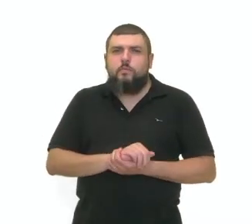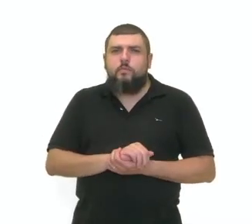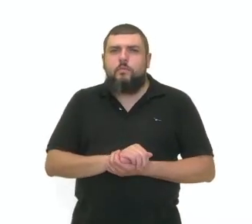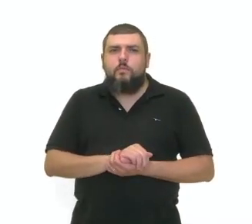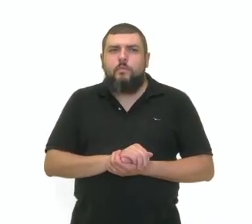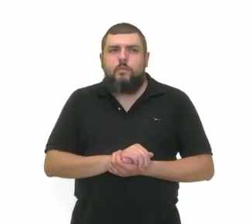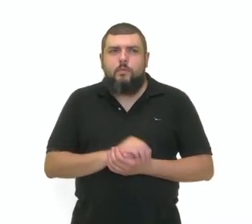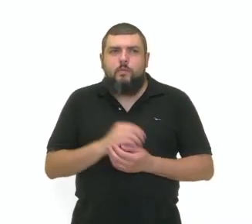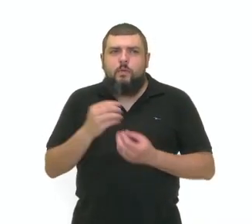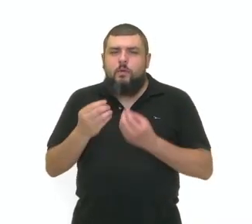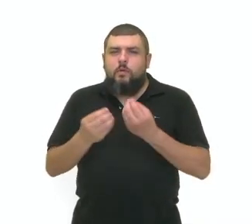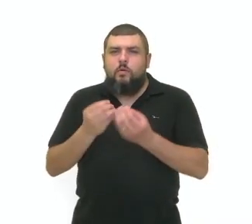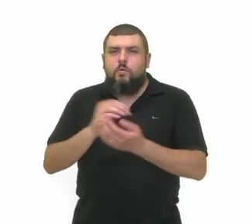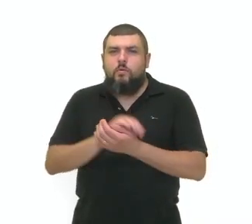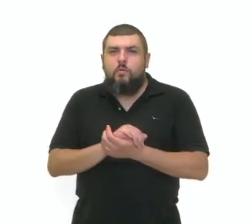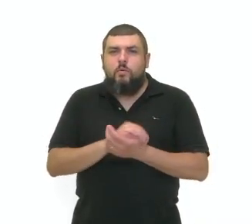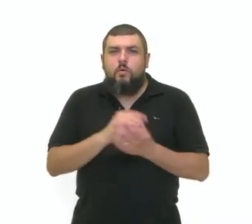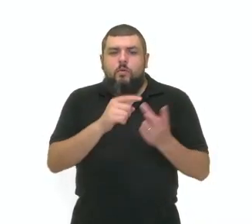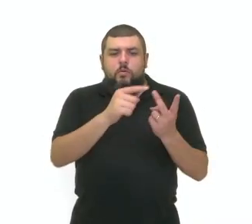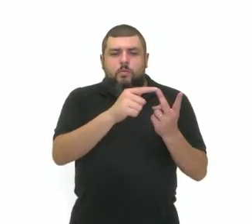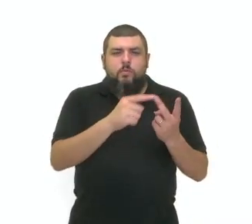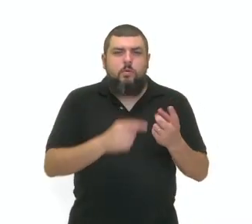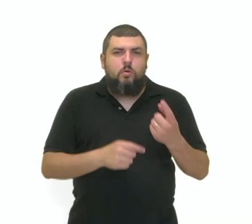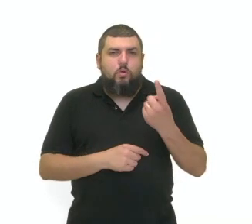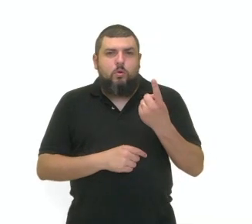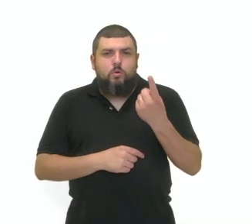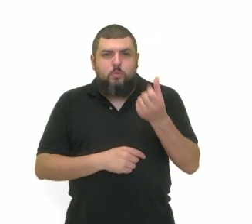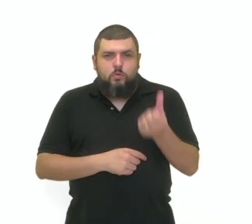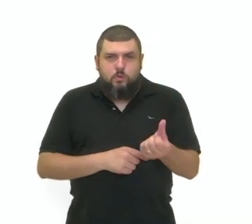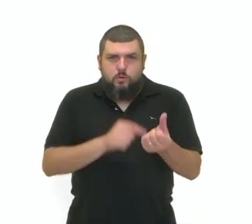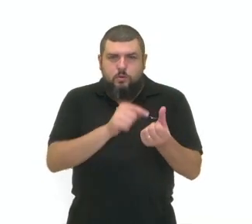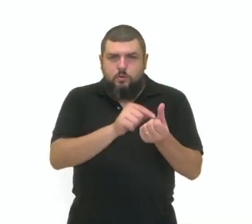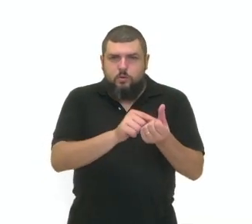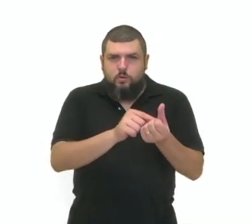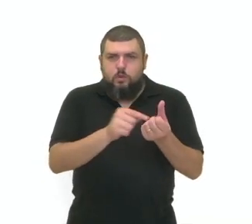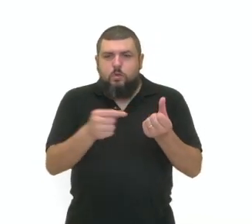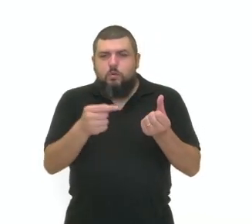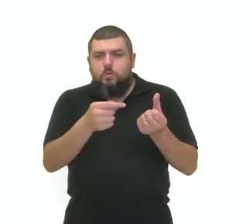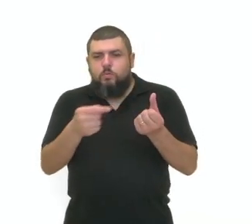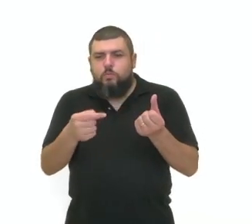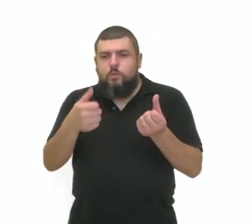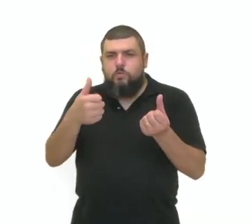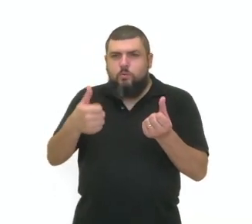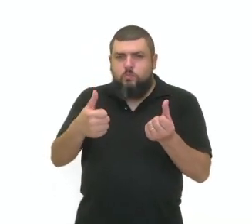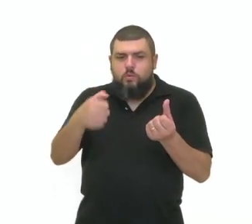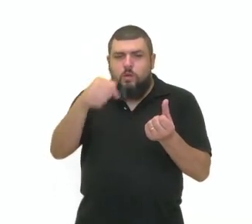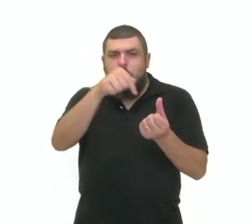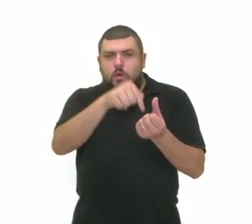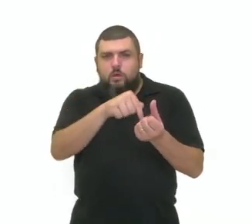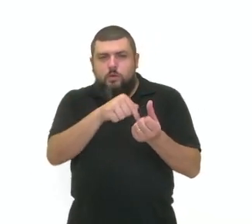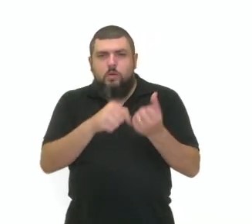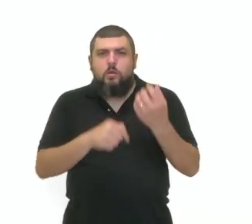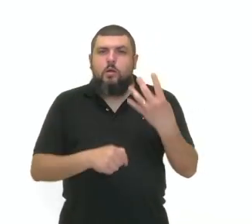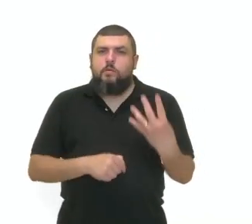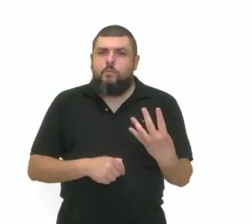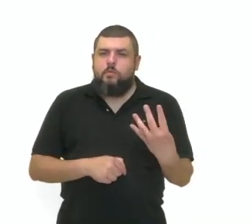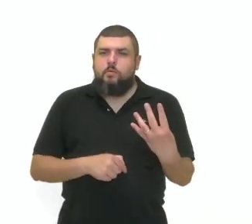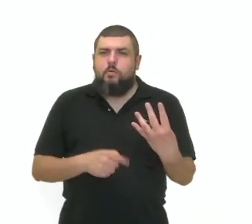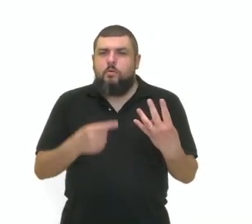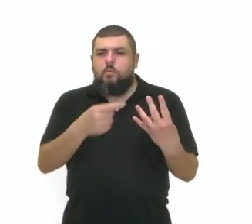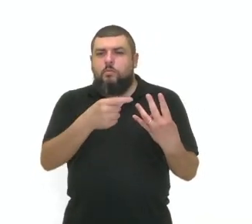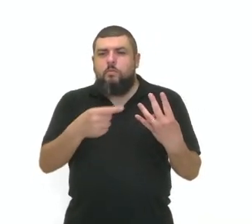reais, não dava para resolver. Fazemos a decomposição. Raiz de 16 é 4, raiz de -1 a gente